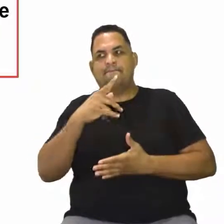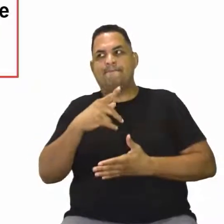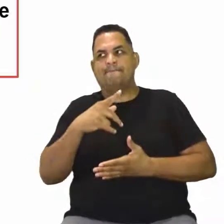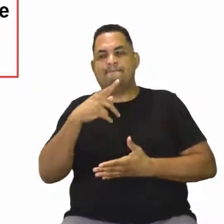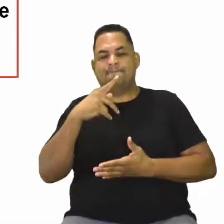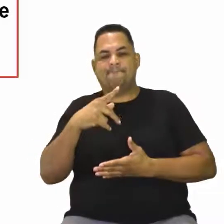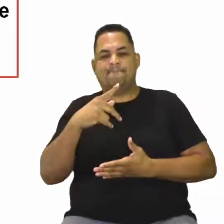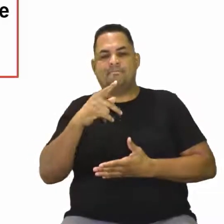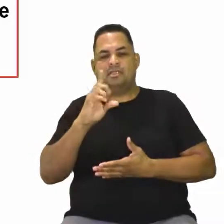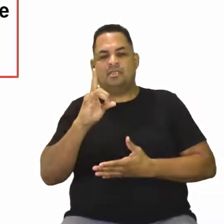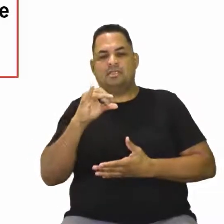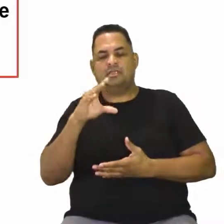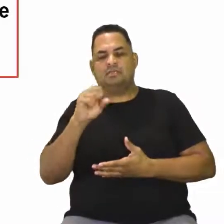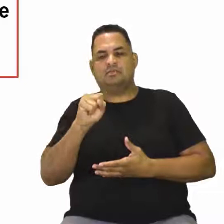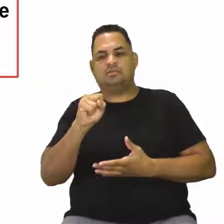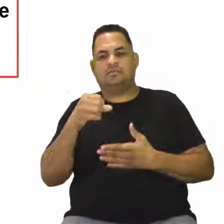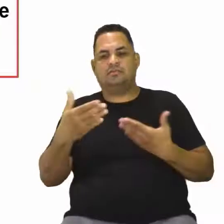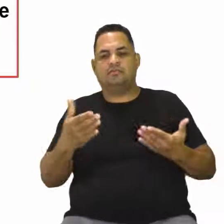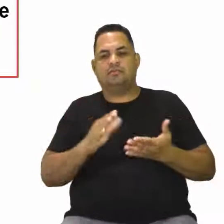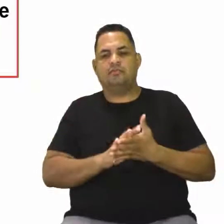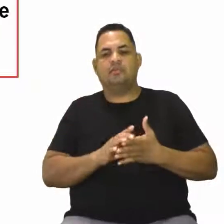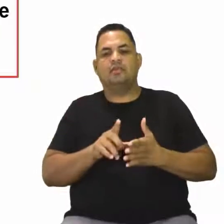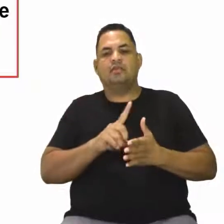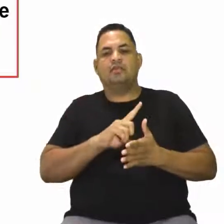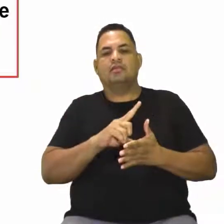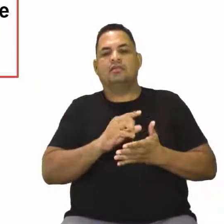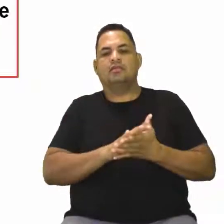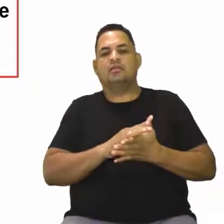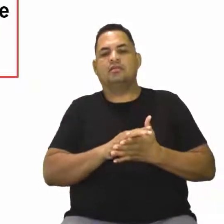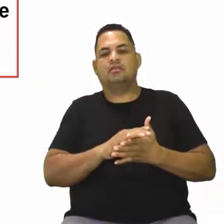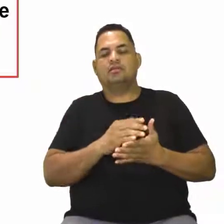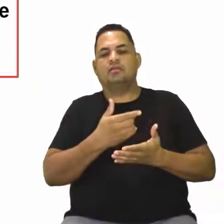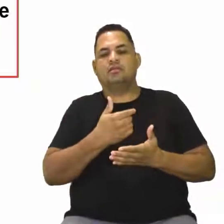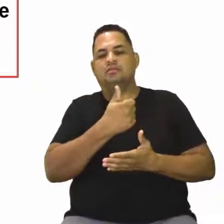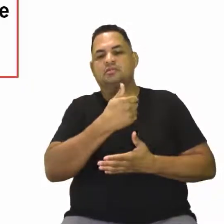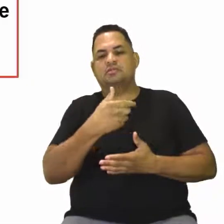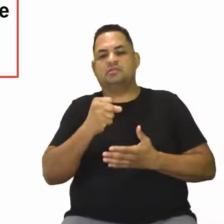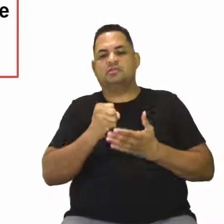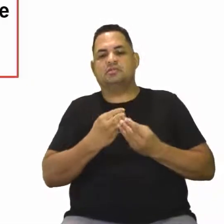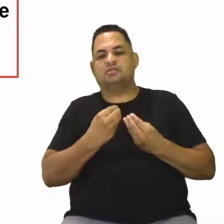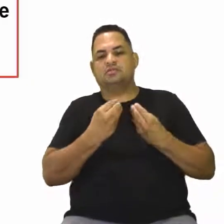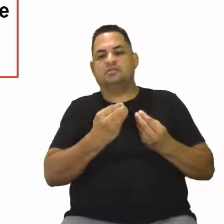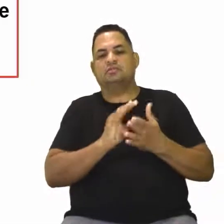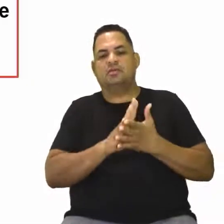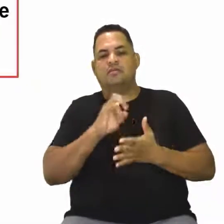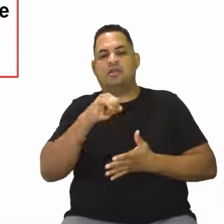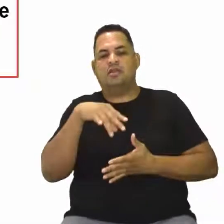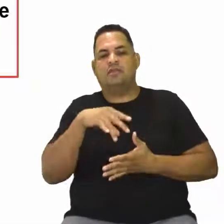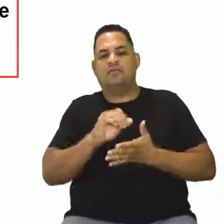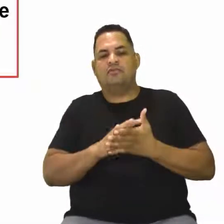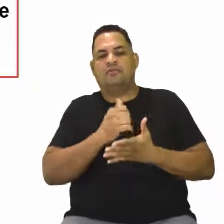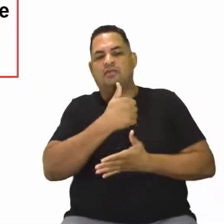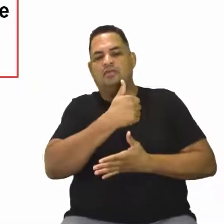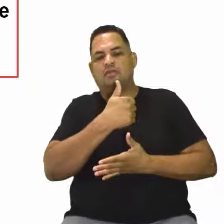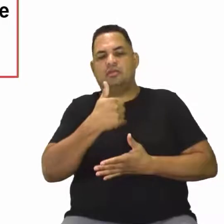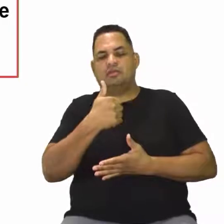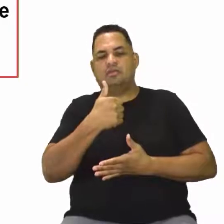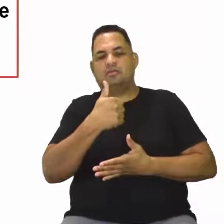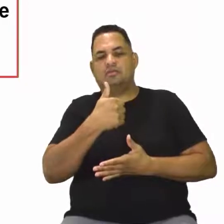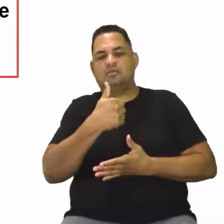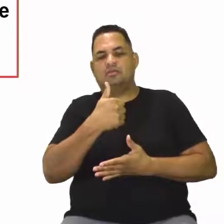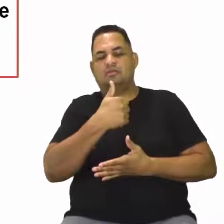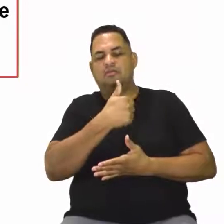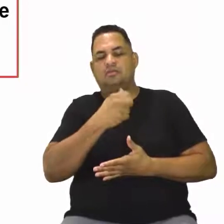166 do PDS. Antes, 180 dados a Maluf, no dia 15